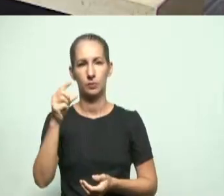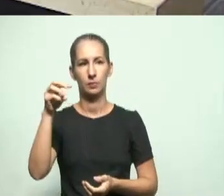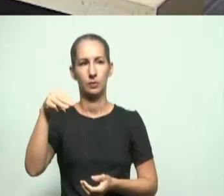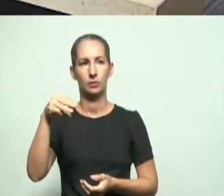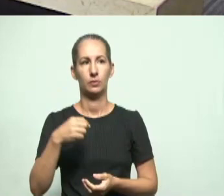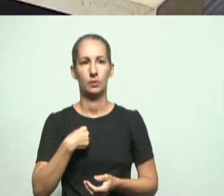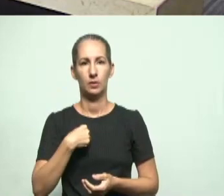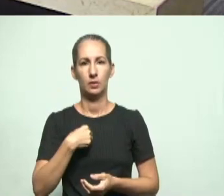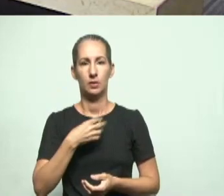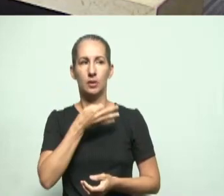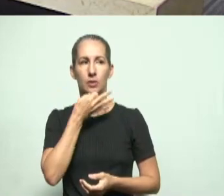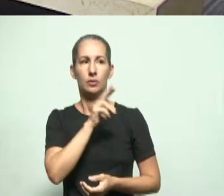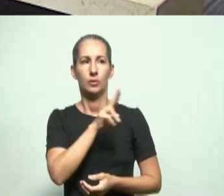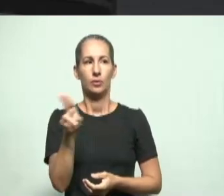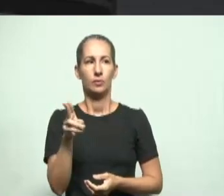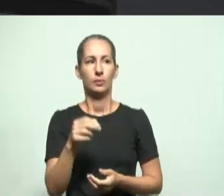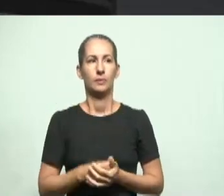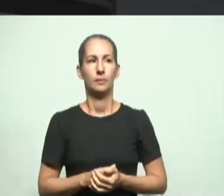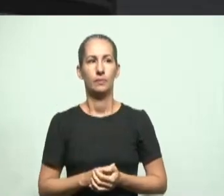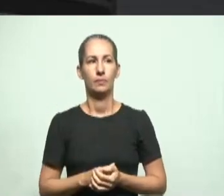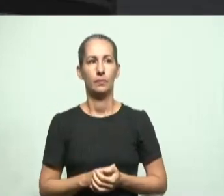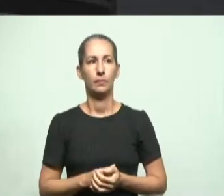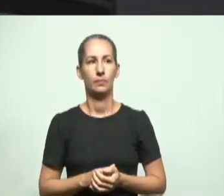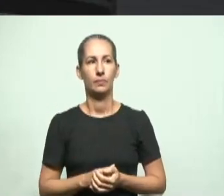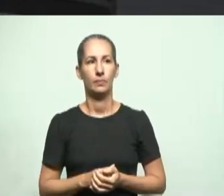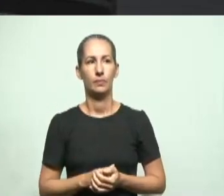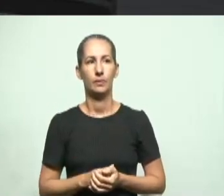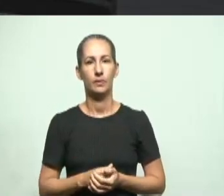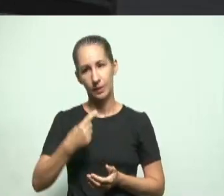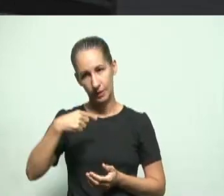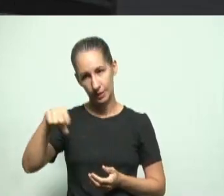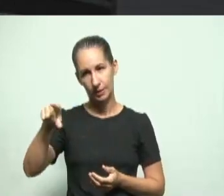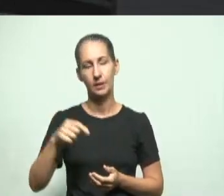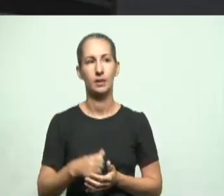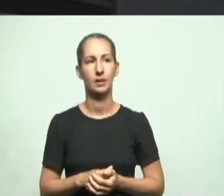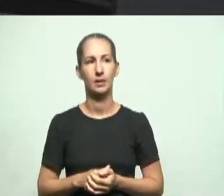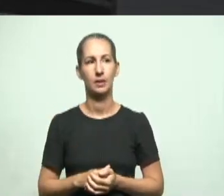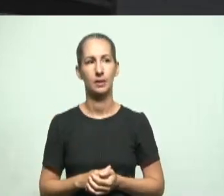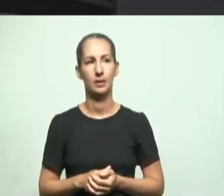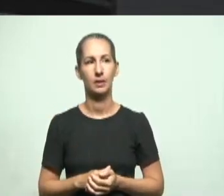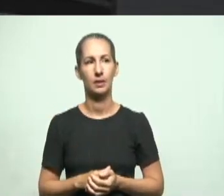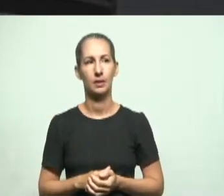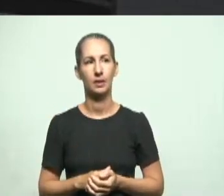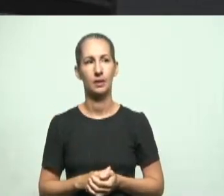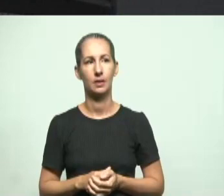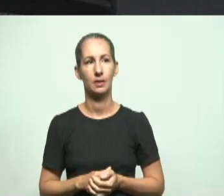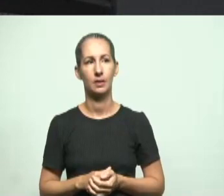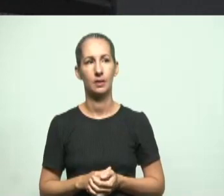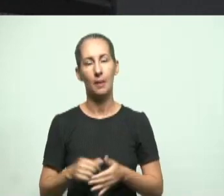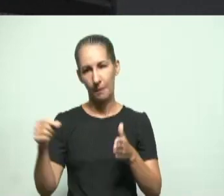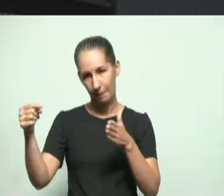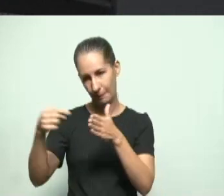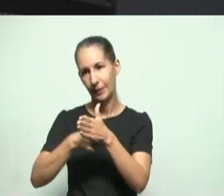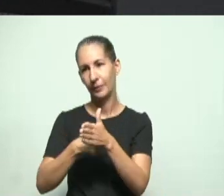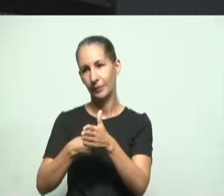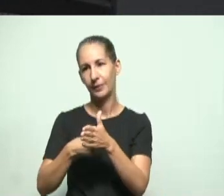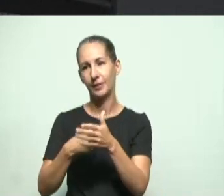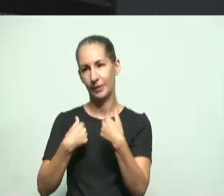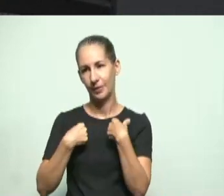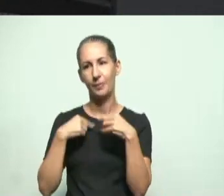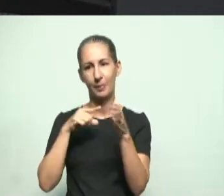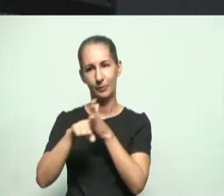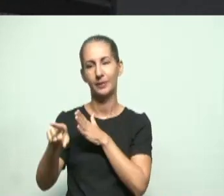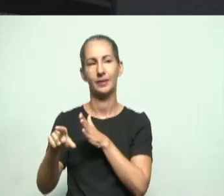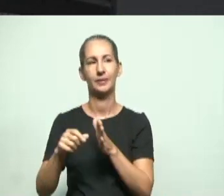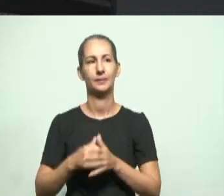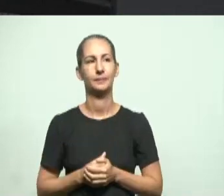ele me citou. Ele foi responder. Na verdade, ele foi lá para minha casa, para minha pergunta, né? Ele foi explicar. Pois não, fica